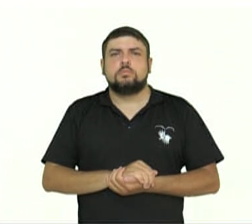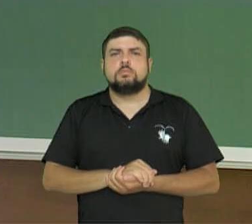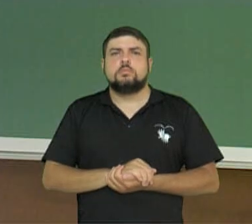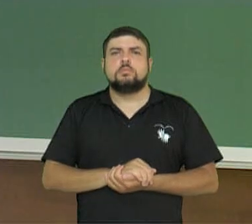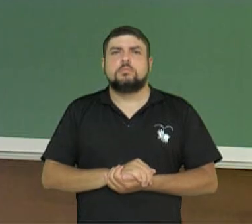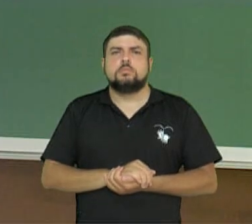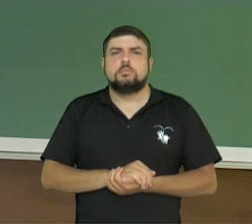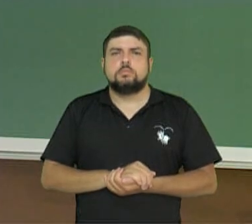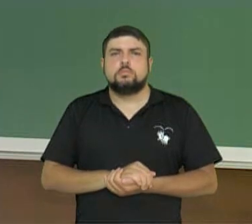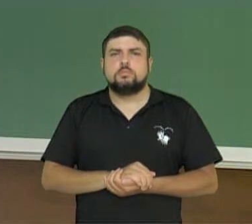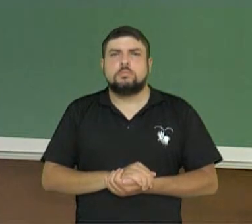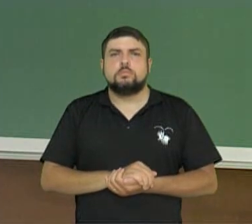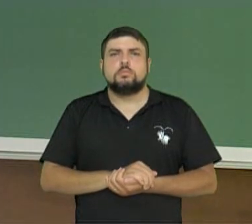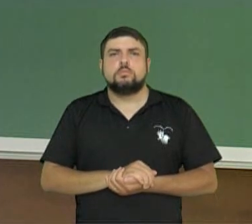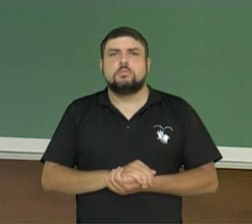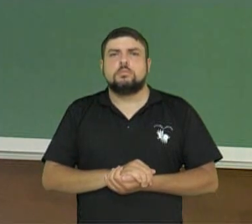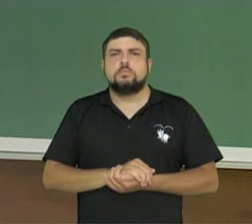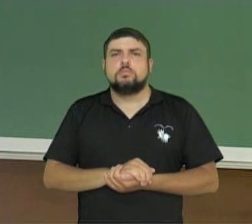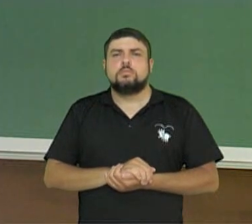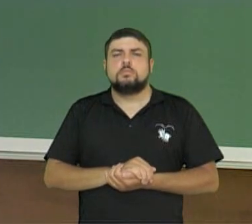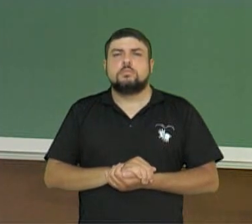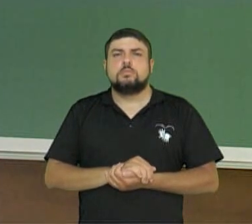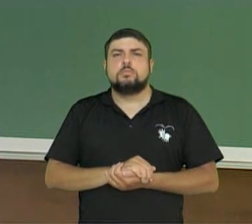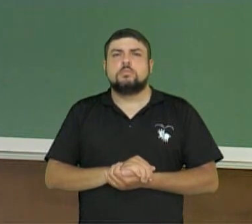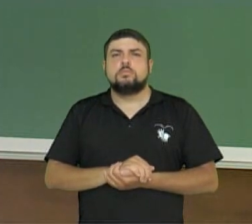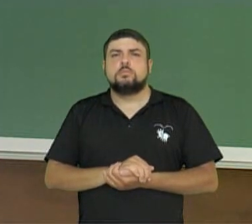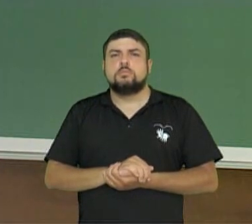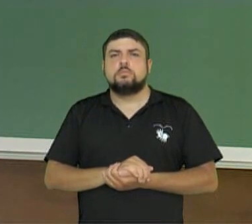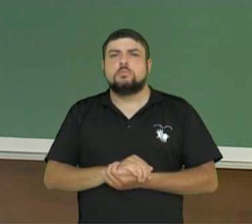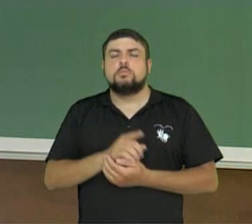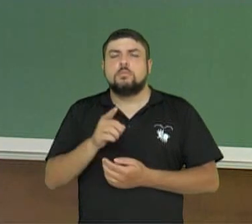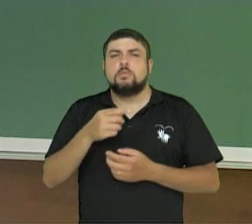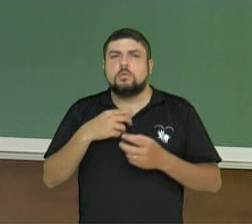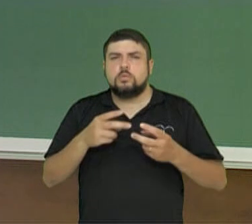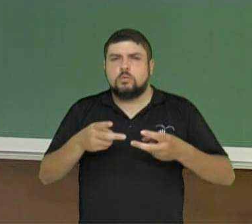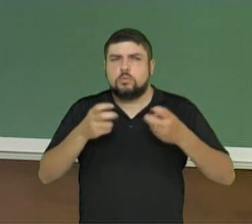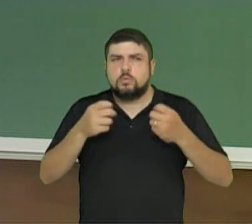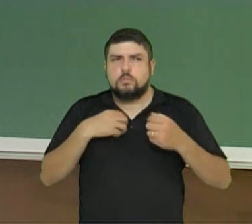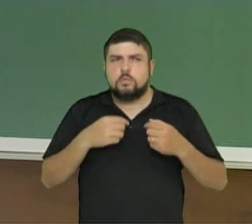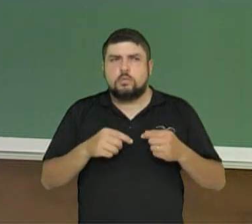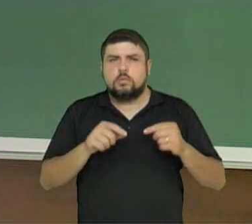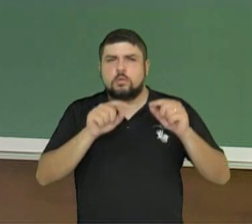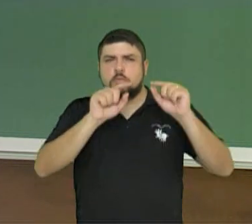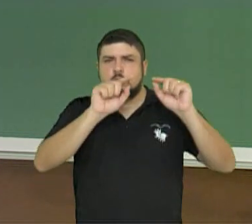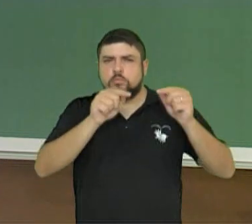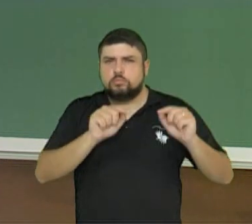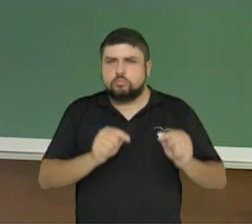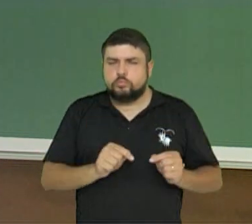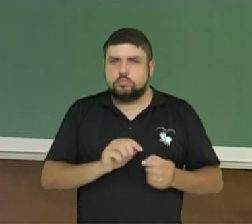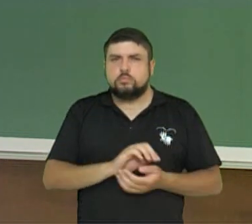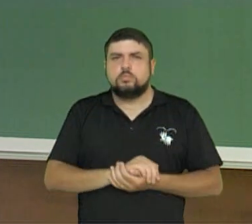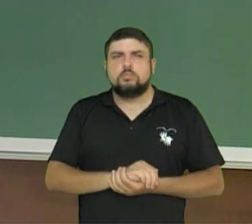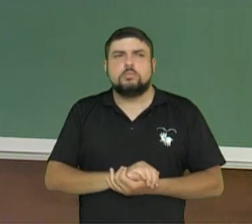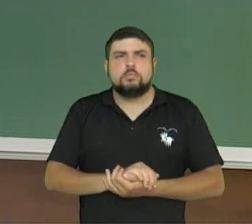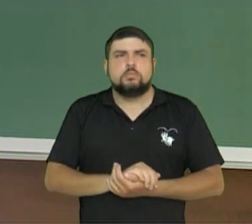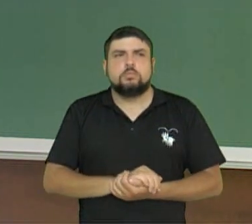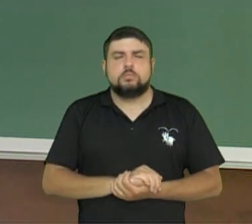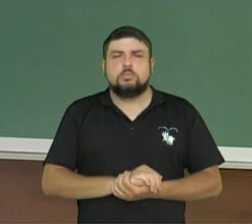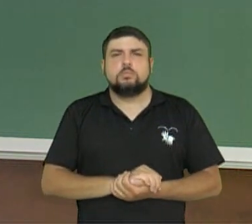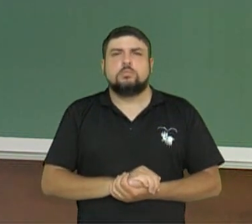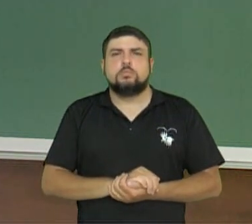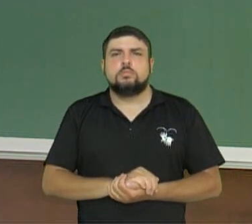sabe. É para você observar aqui, ó, essas duas definições. Veja, la historieta